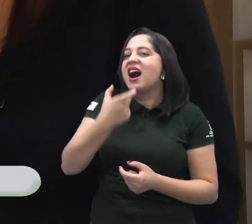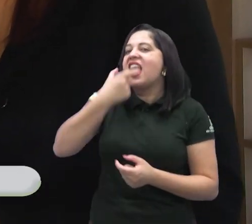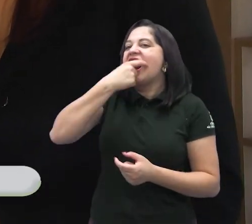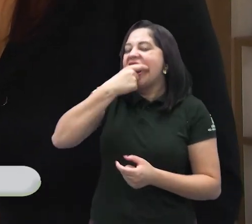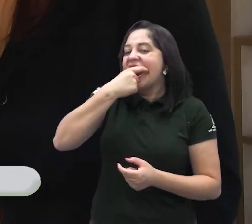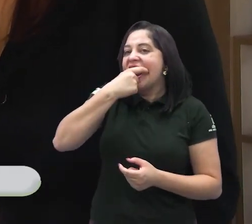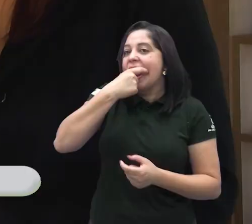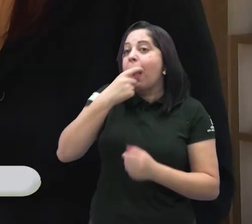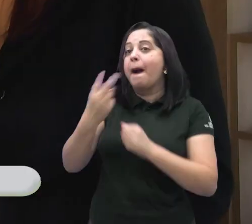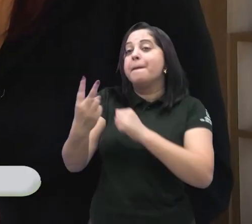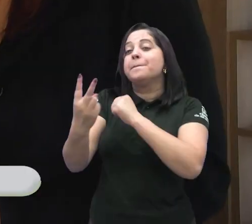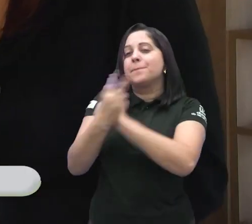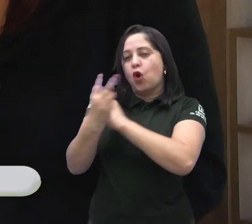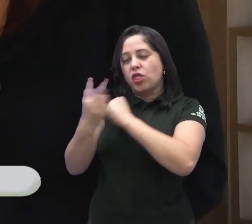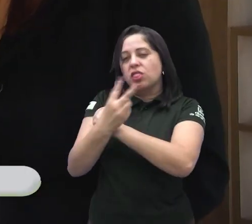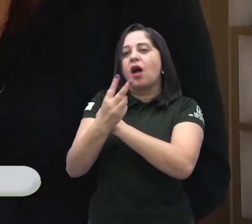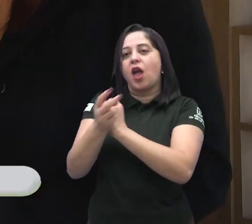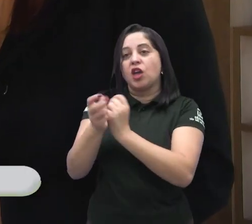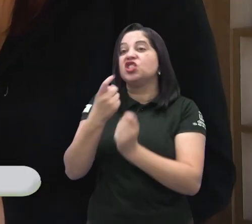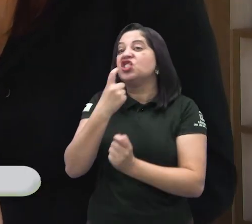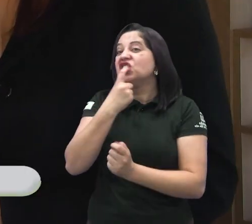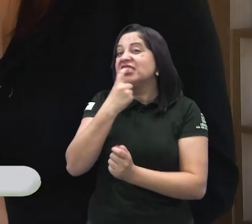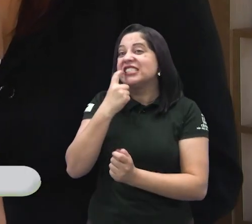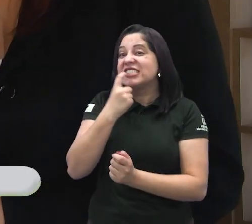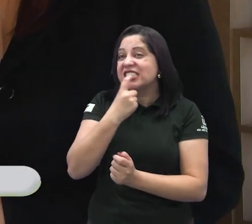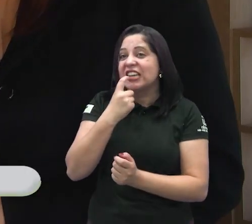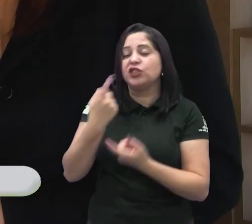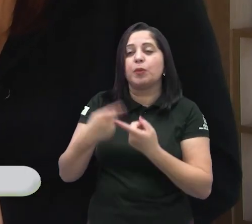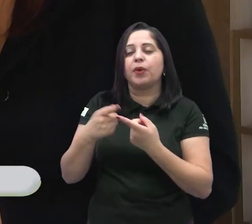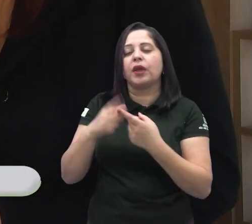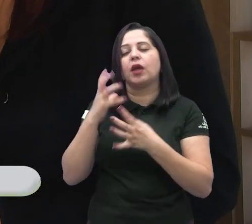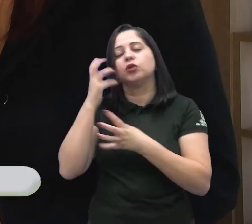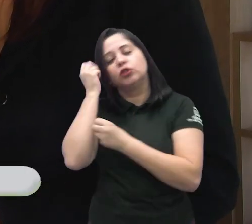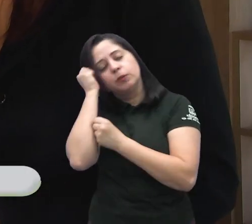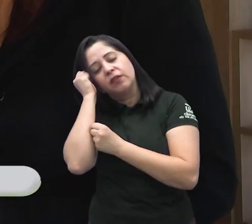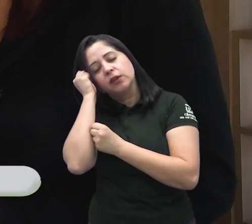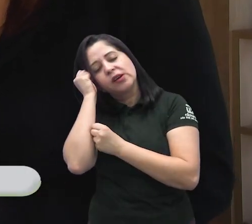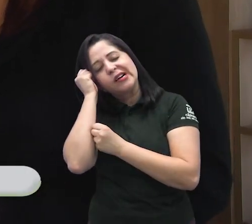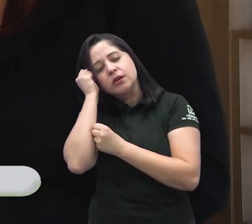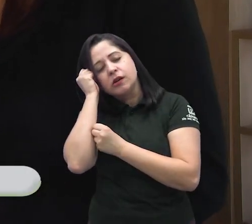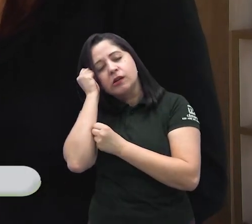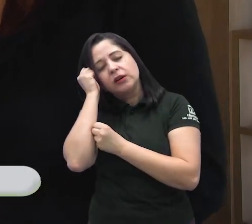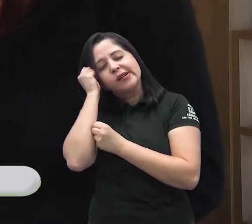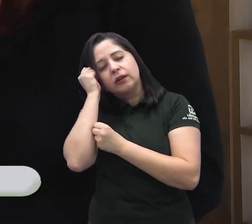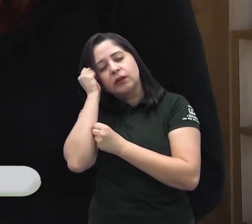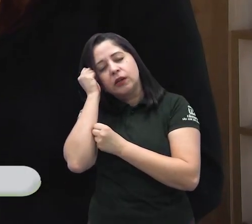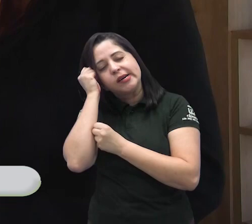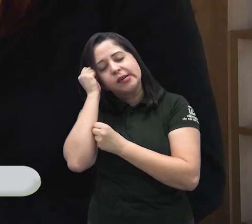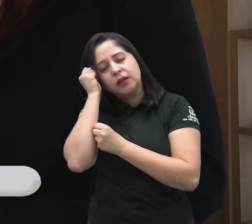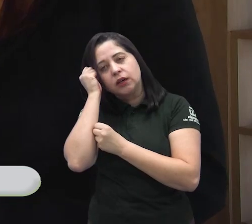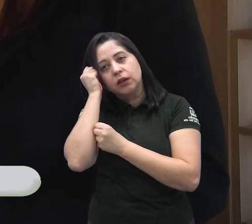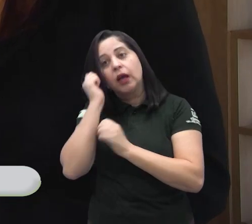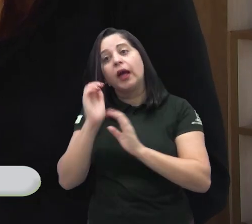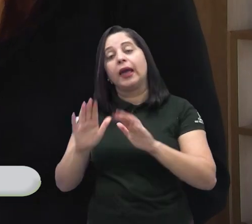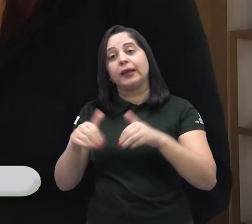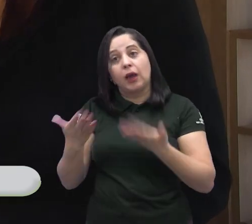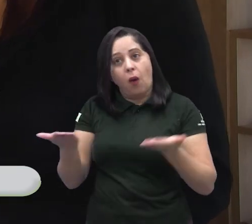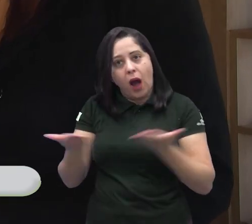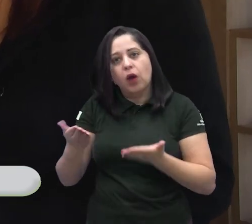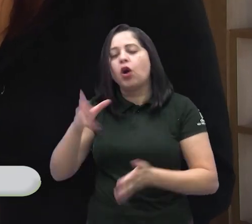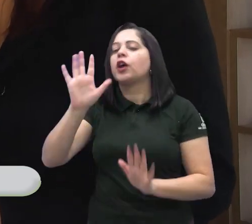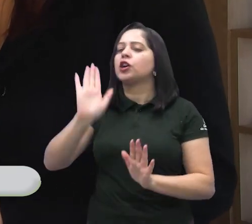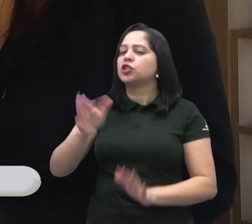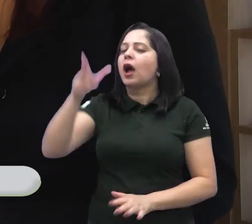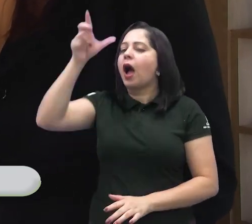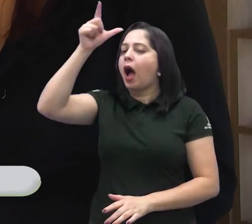porque é normal ficar rangendo, mordendo, enquanto você está dormindo mesmo, aliviou um pouquinho a dor de